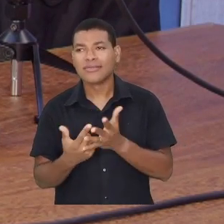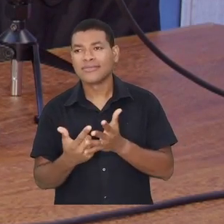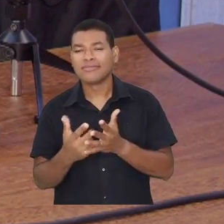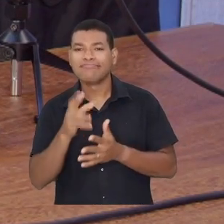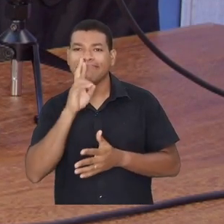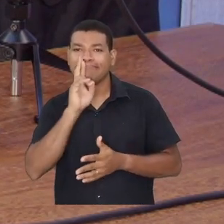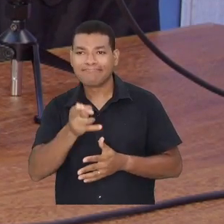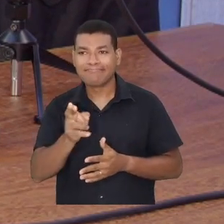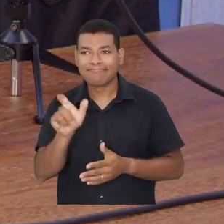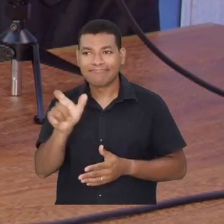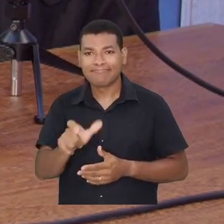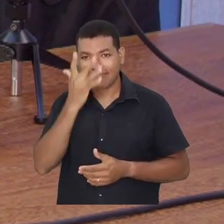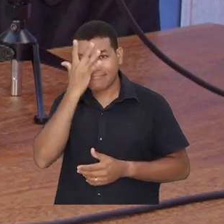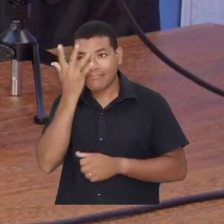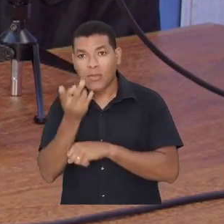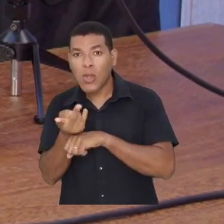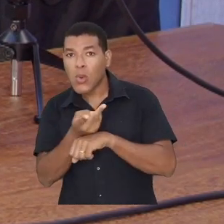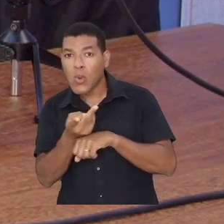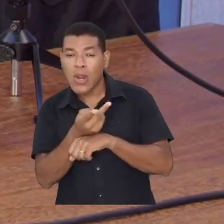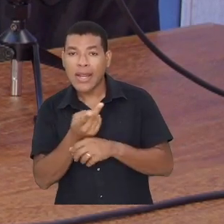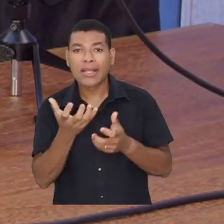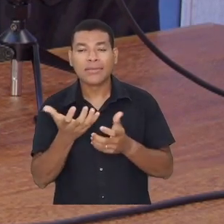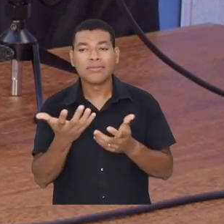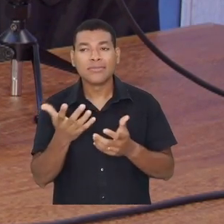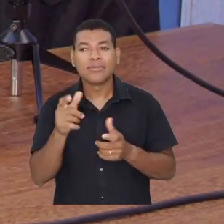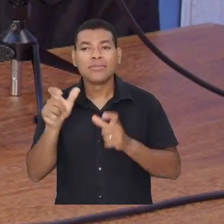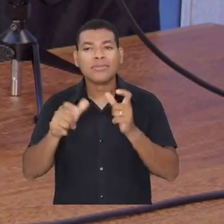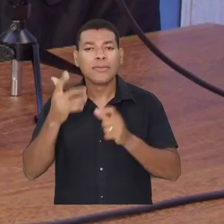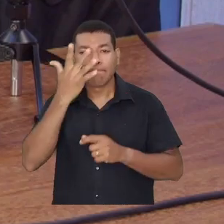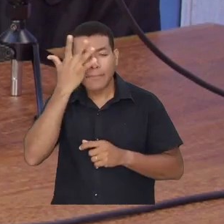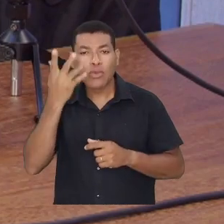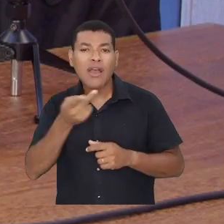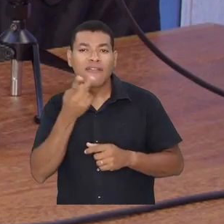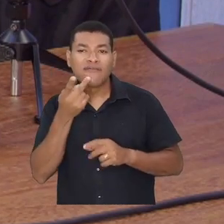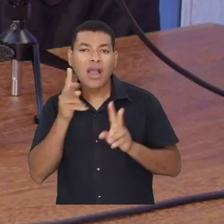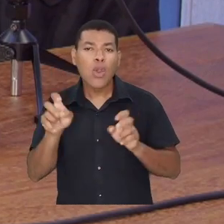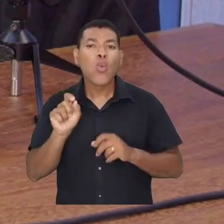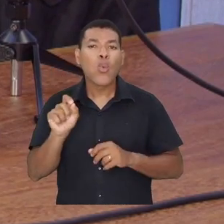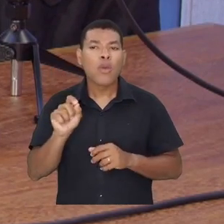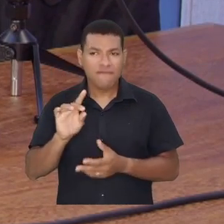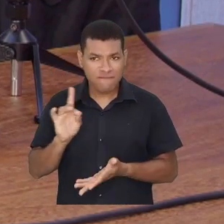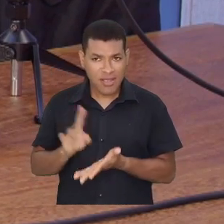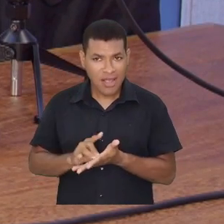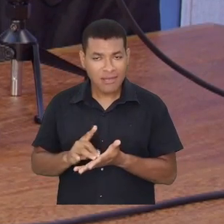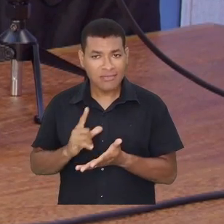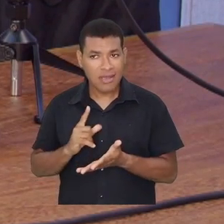esse resultado para aquela pessoa que está procurando, né, então o que as pessoas estão falando, se de fato